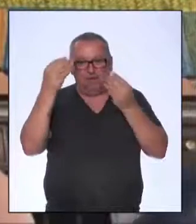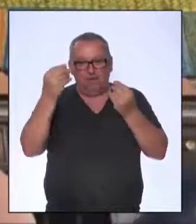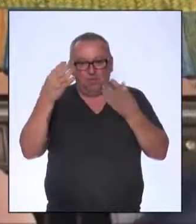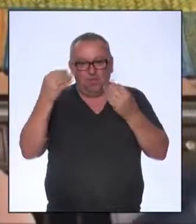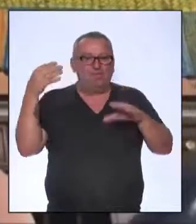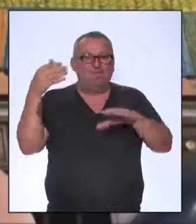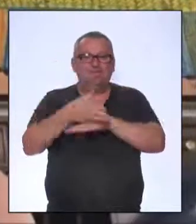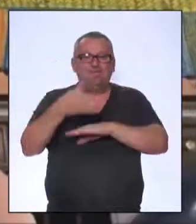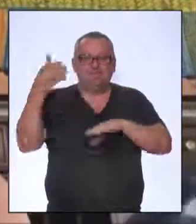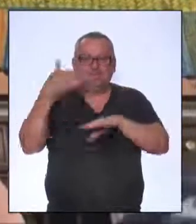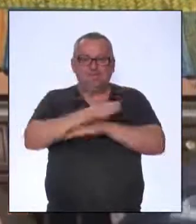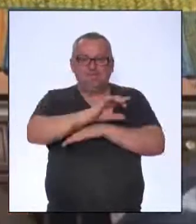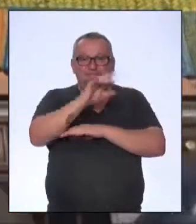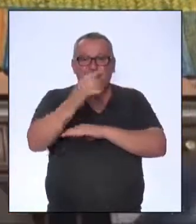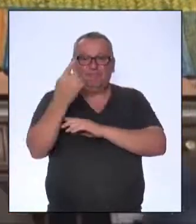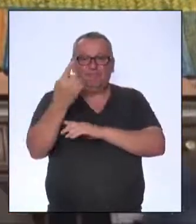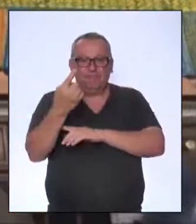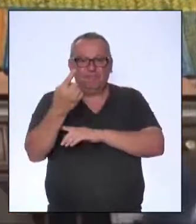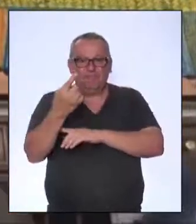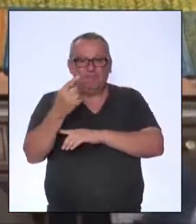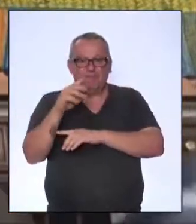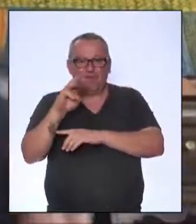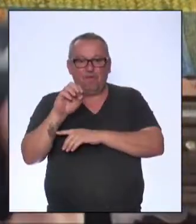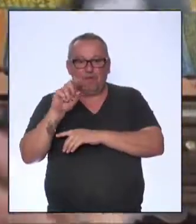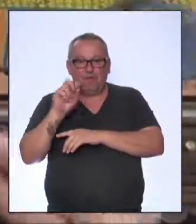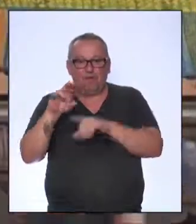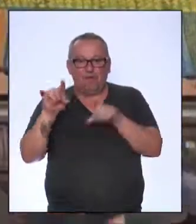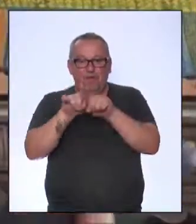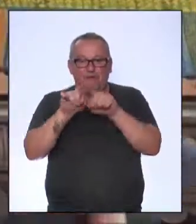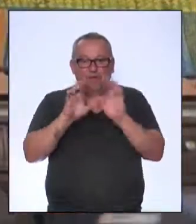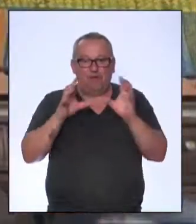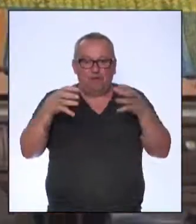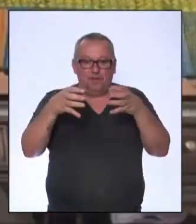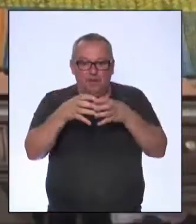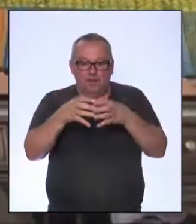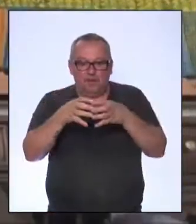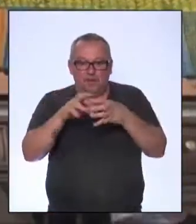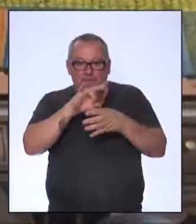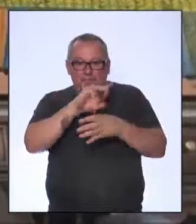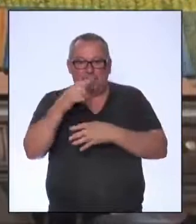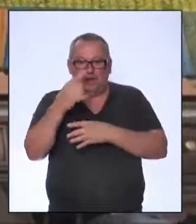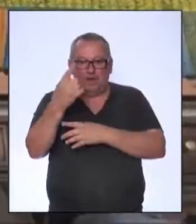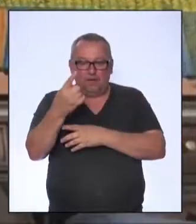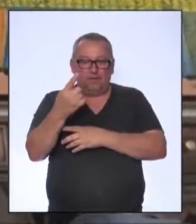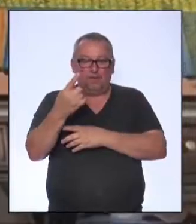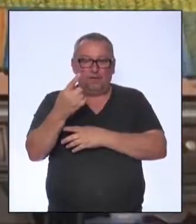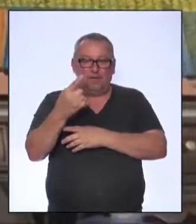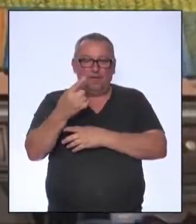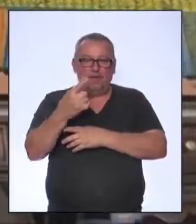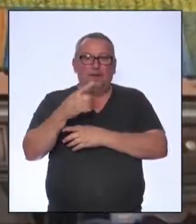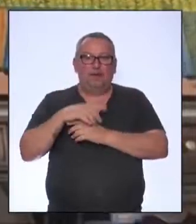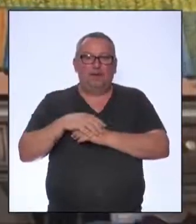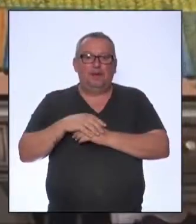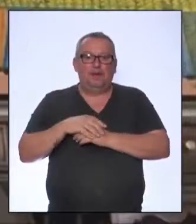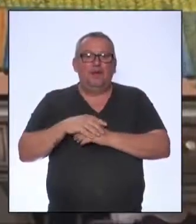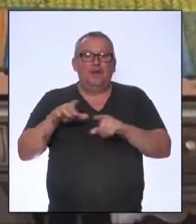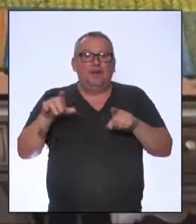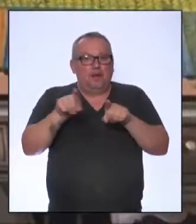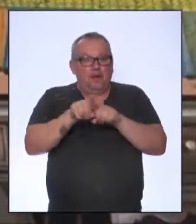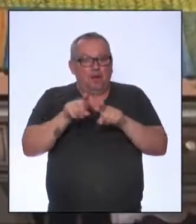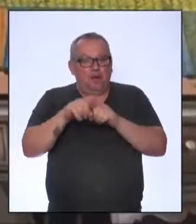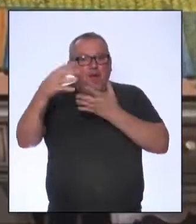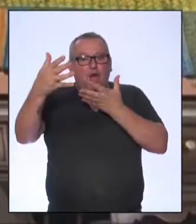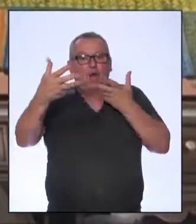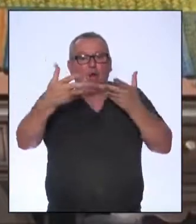a participação de cada um. Wagner vai receber, aliás, a equipe toda vai receber cada um desses recados. E